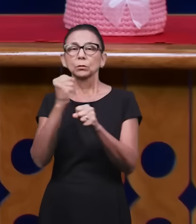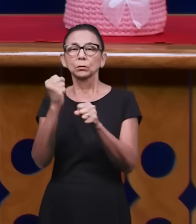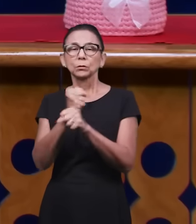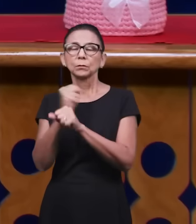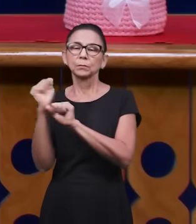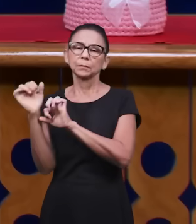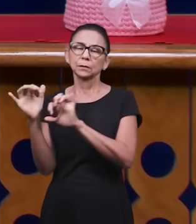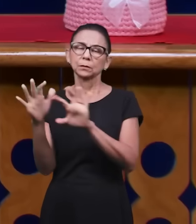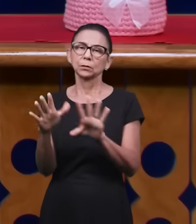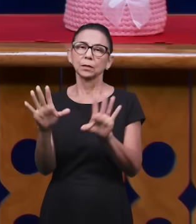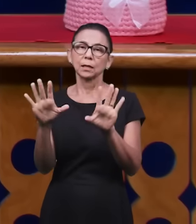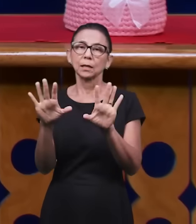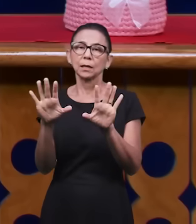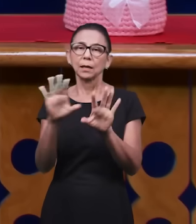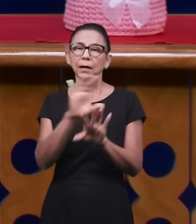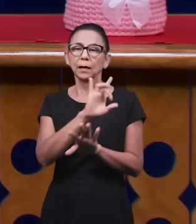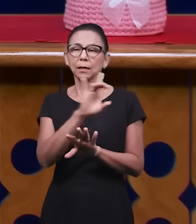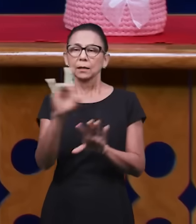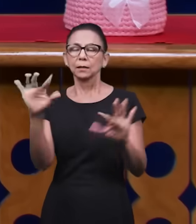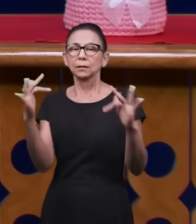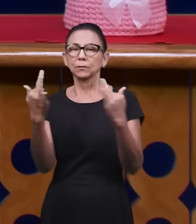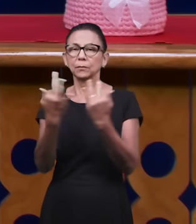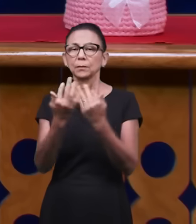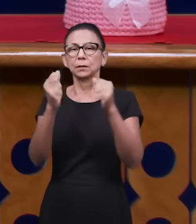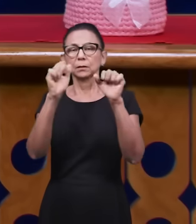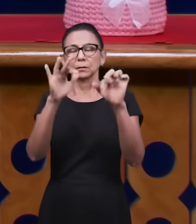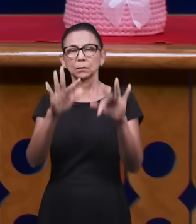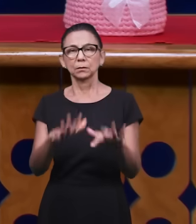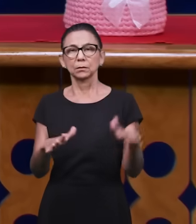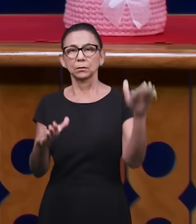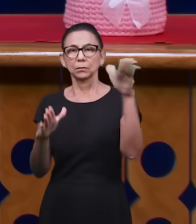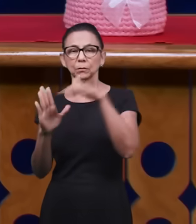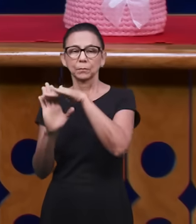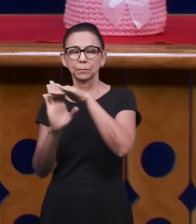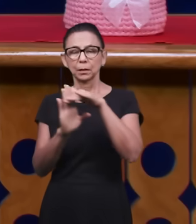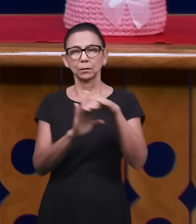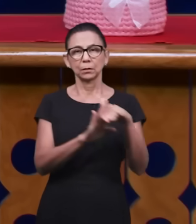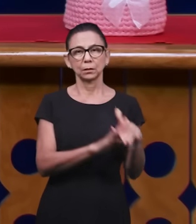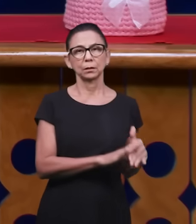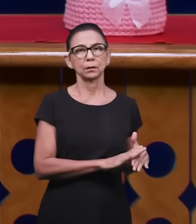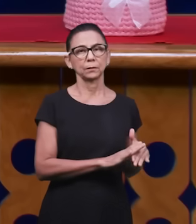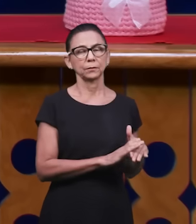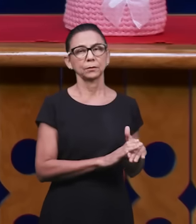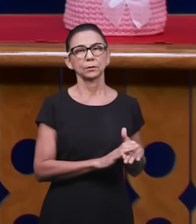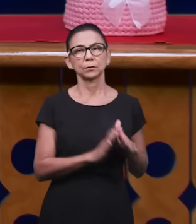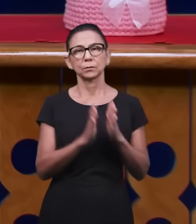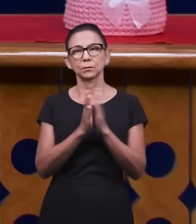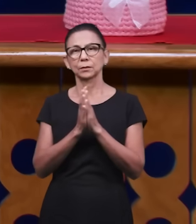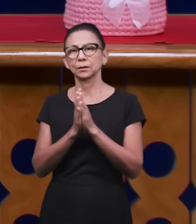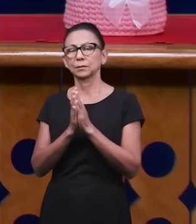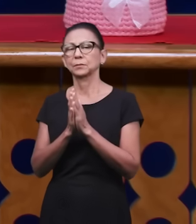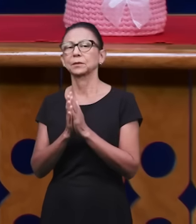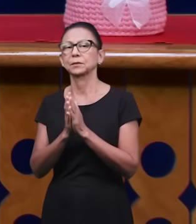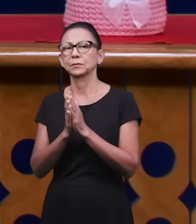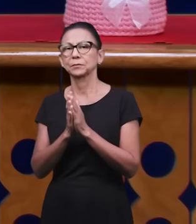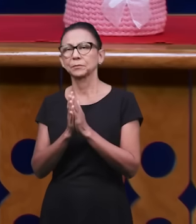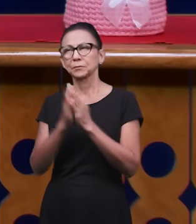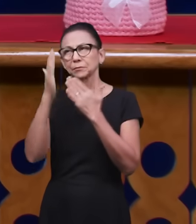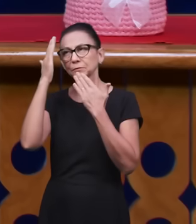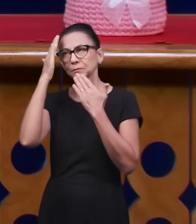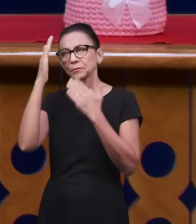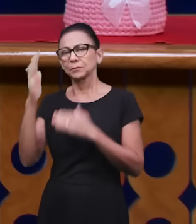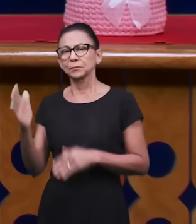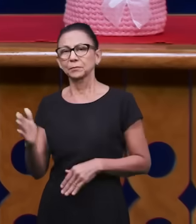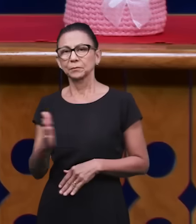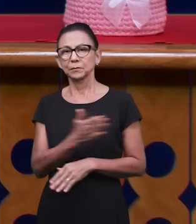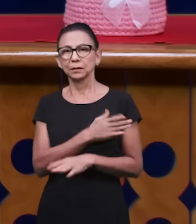noite, concede a tua bênção, os teus livramentos. É assim que oramos agradecidos. E em